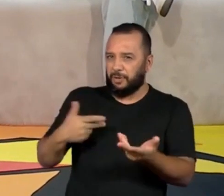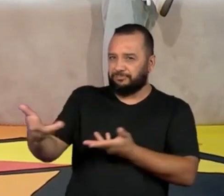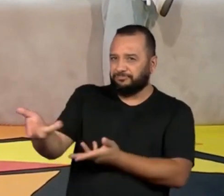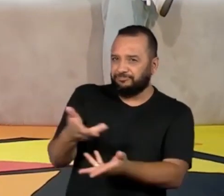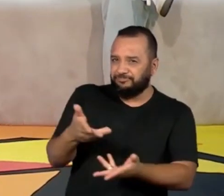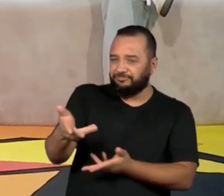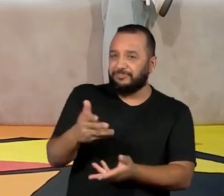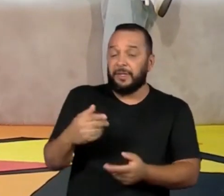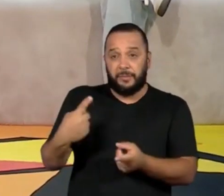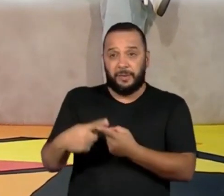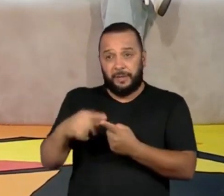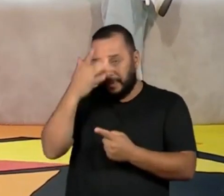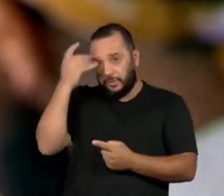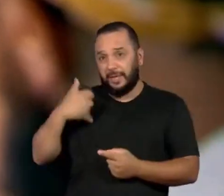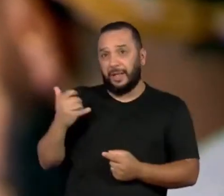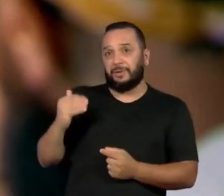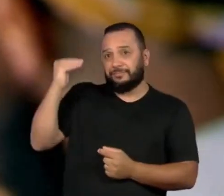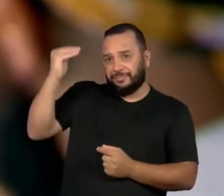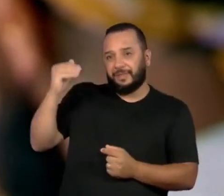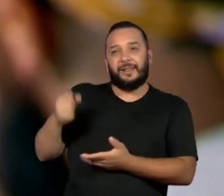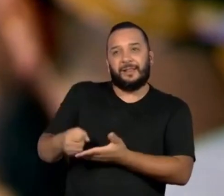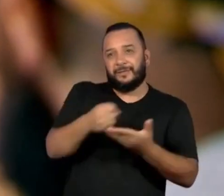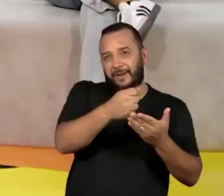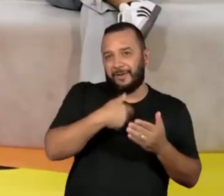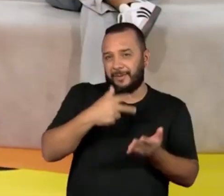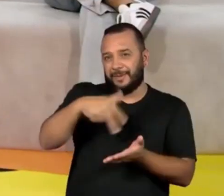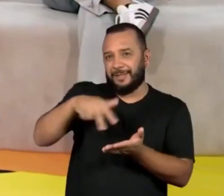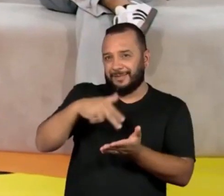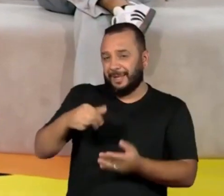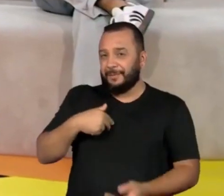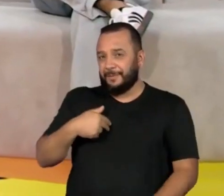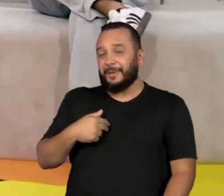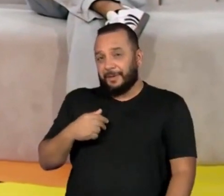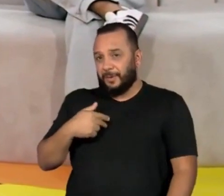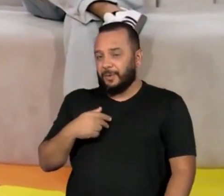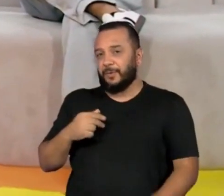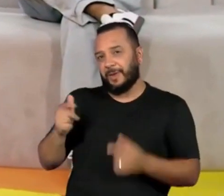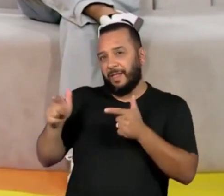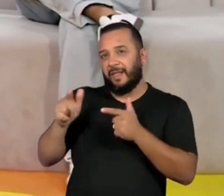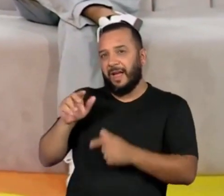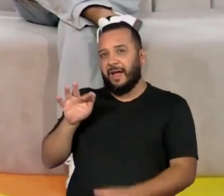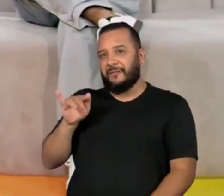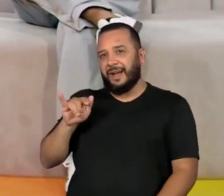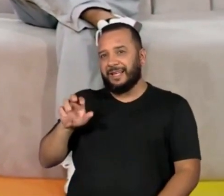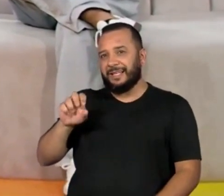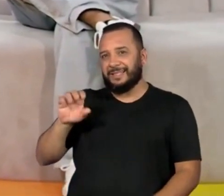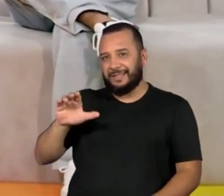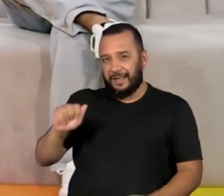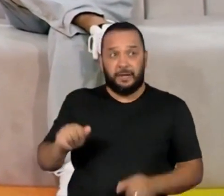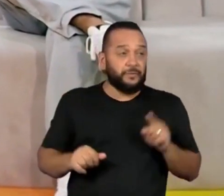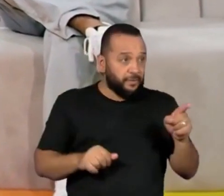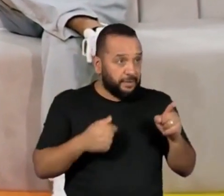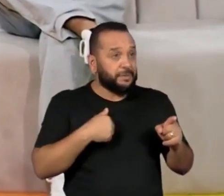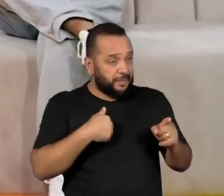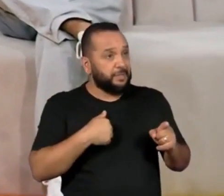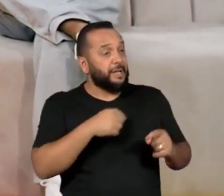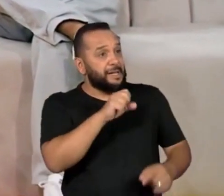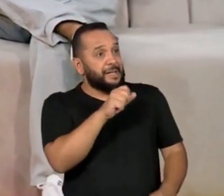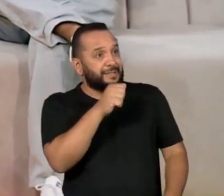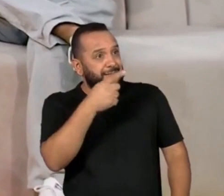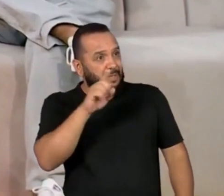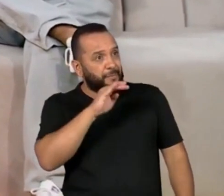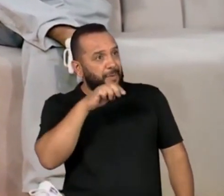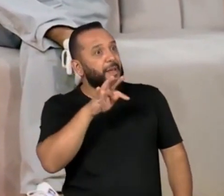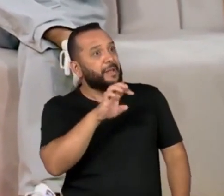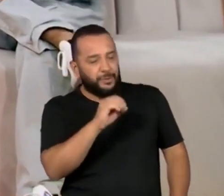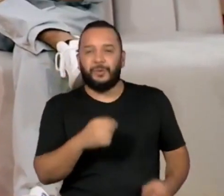velhas da minha quebrada me levava para dançar lá eu e meu irmão meu apelido era faísca do meu irmão F lá pro centro lá na Barão é 1990